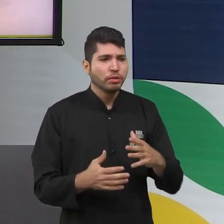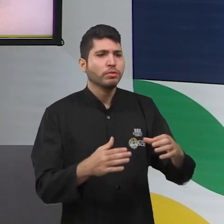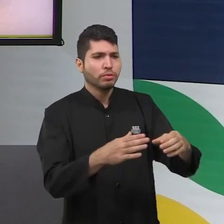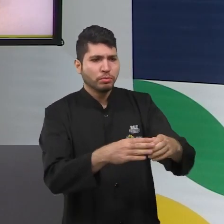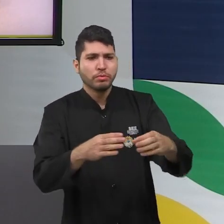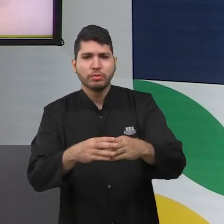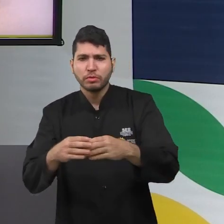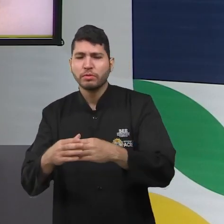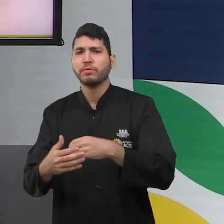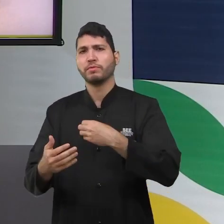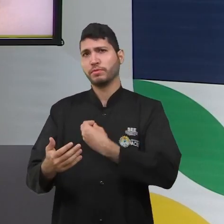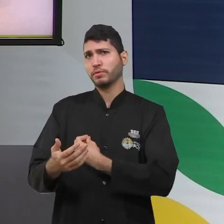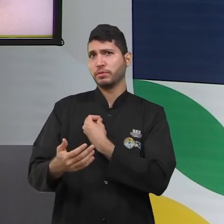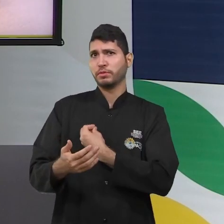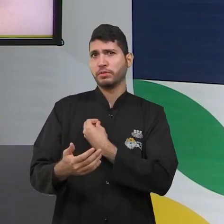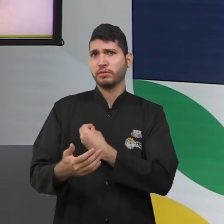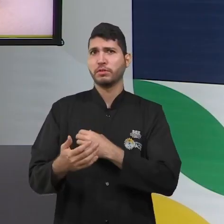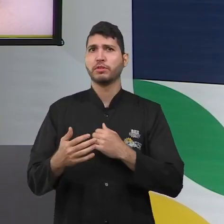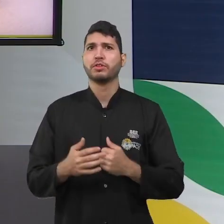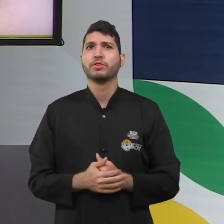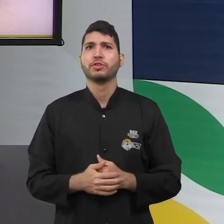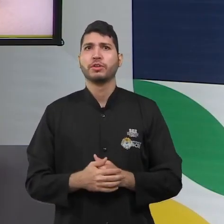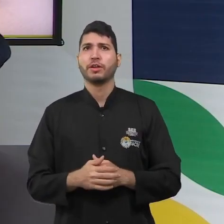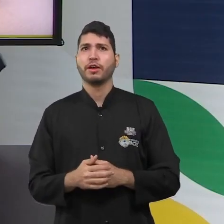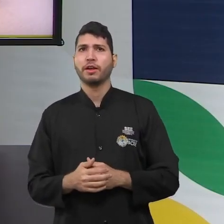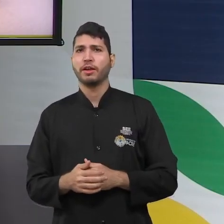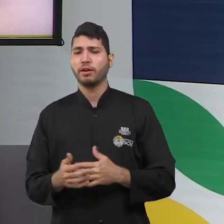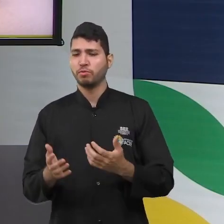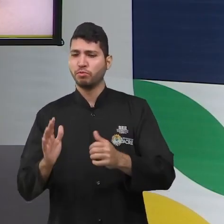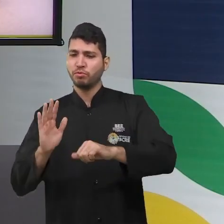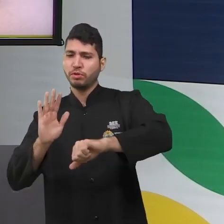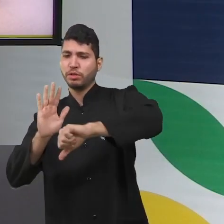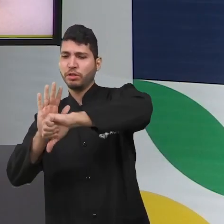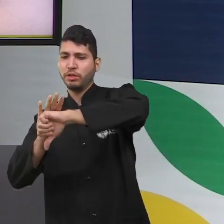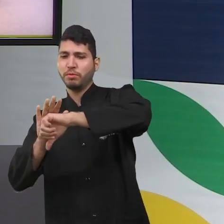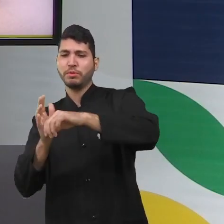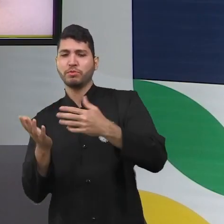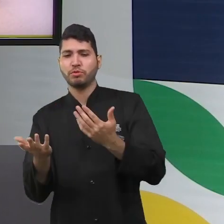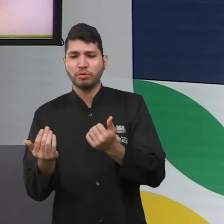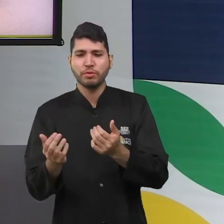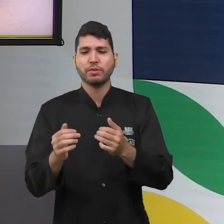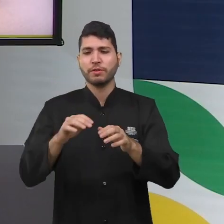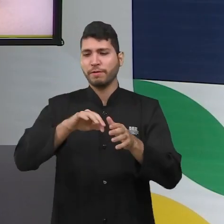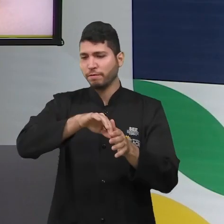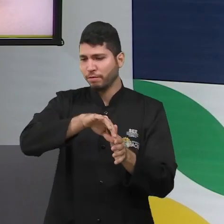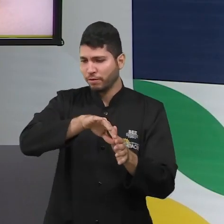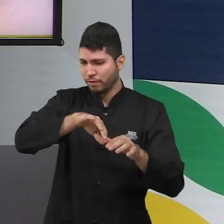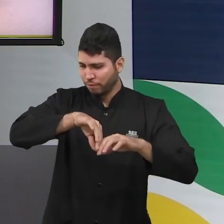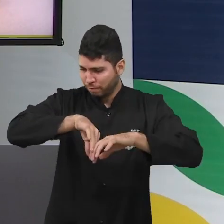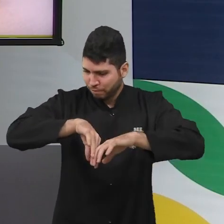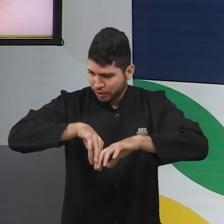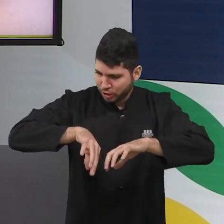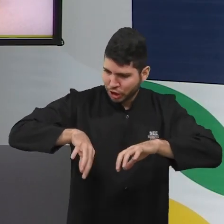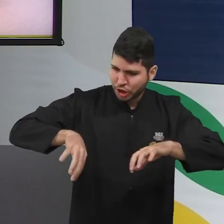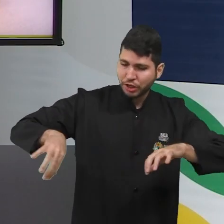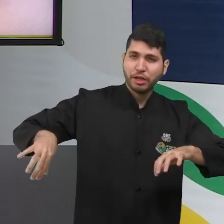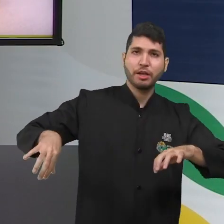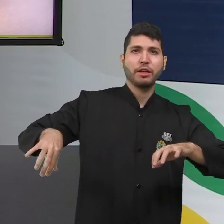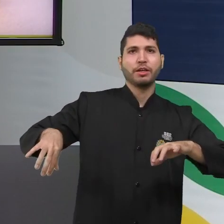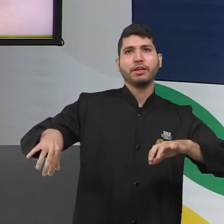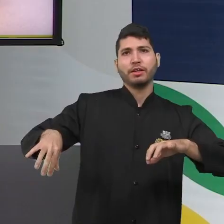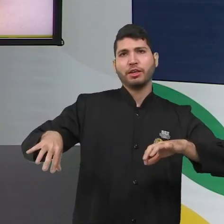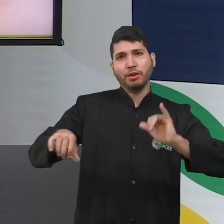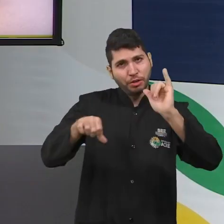ia afastar alguns jovens da criminalidade, porque seria uma nova forma de ver, um novo olhar para